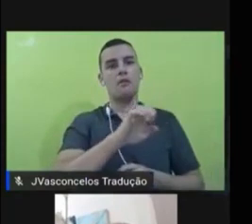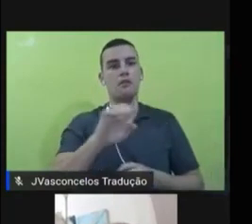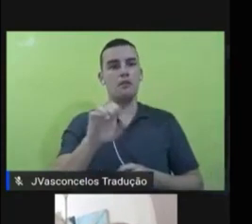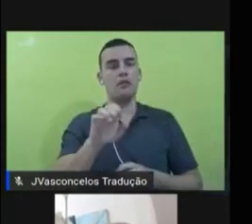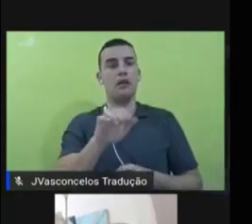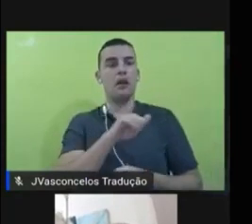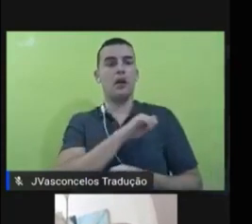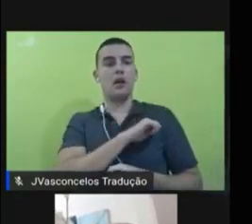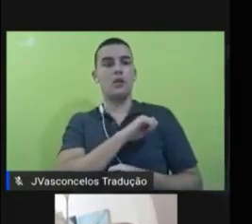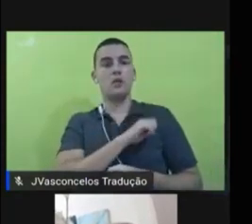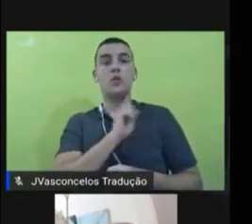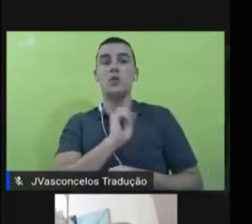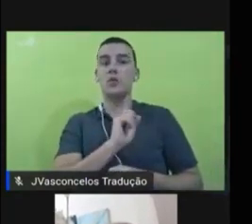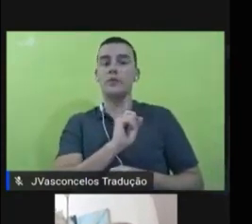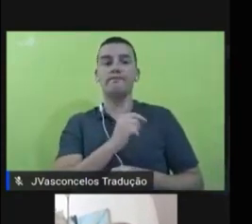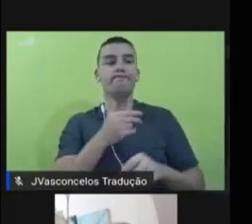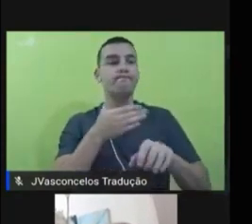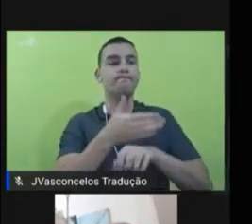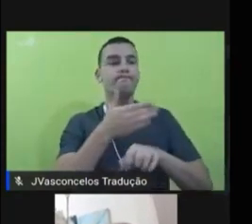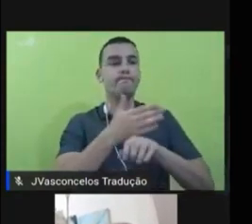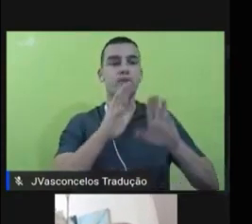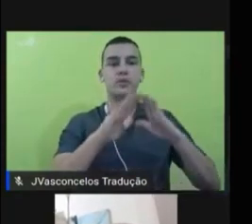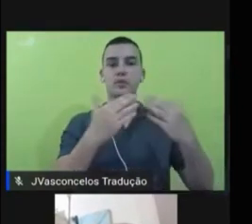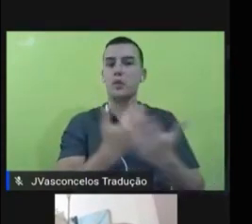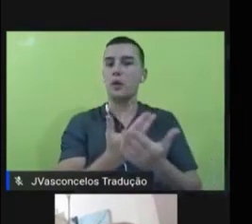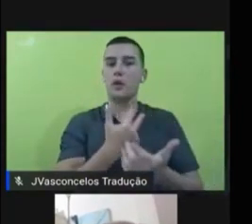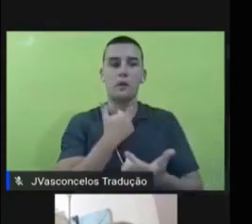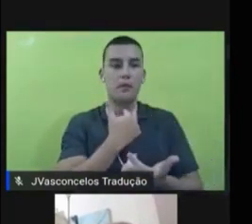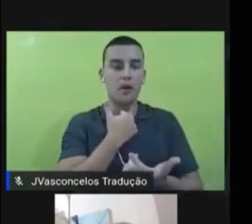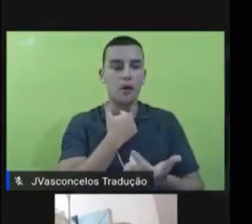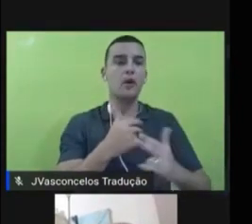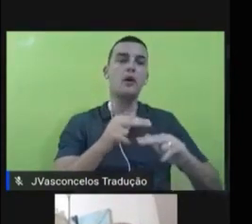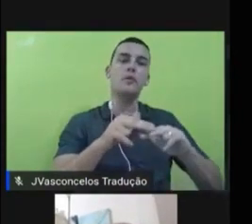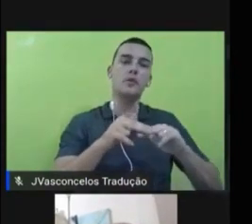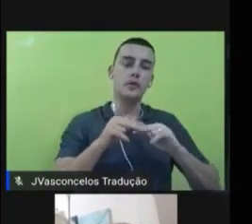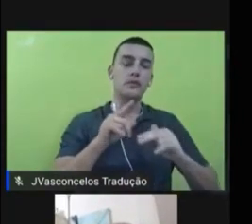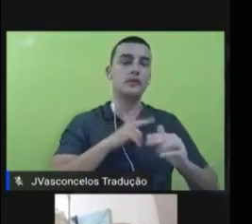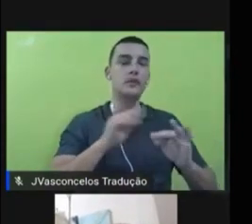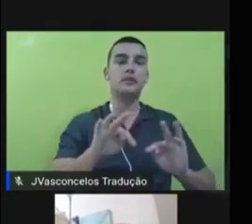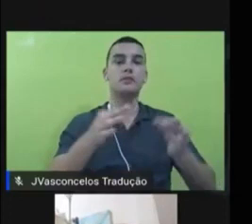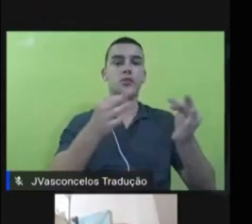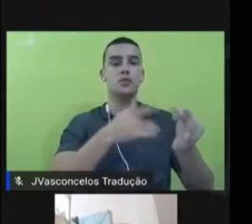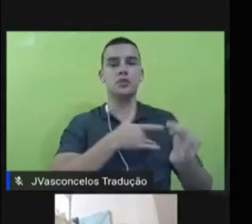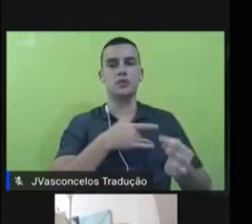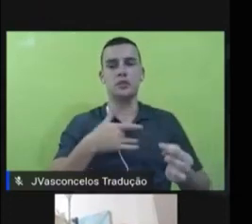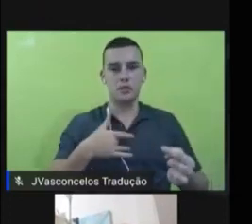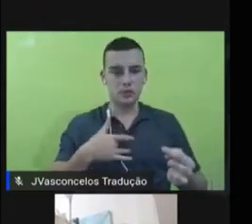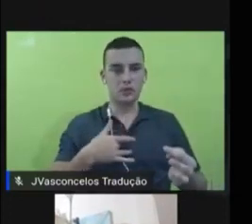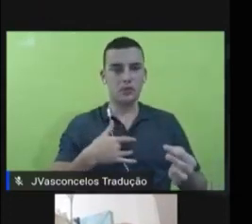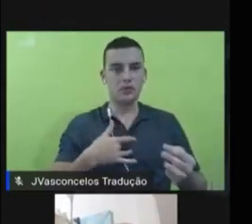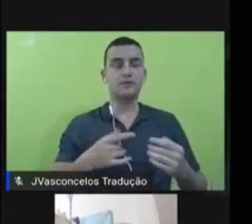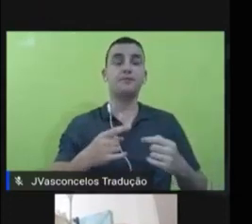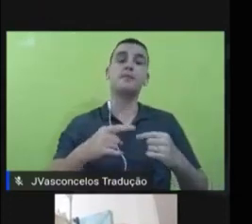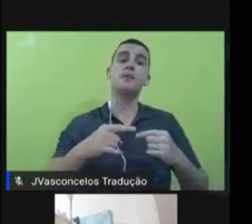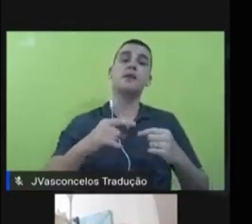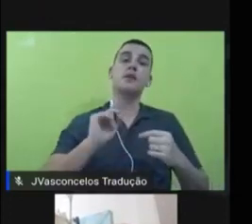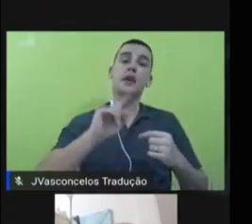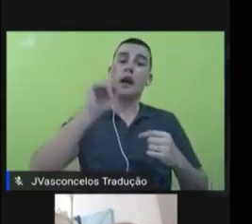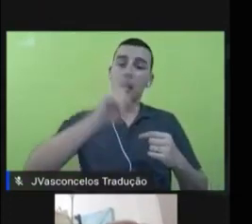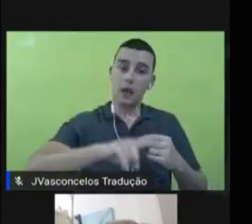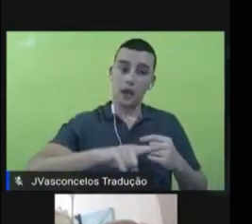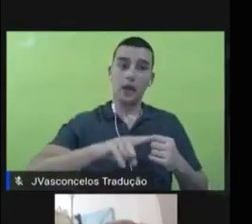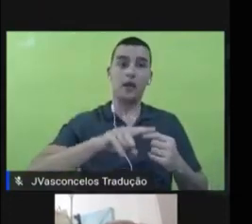alunos impossibilitados de frequentar as aulas em razão de tratamento de saúde, que implica internação